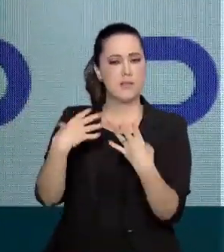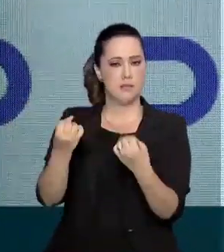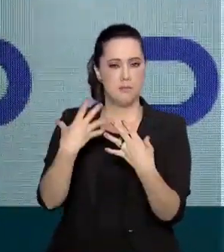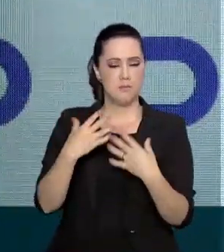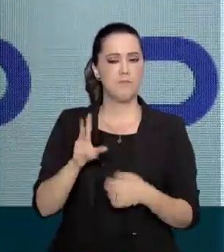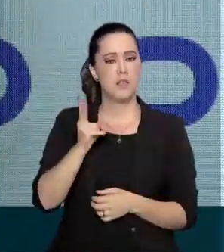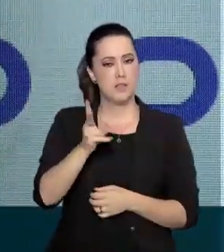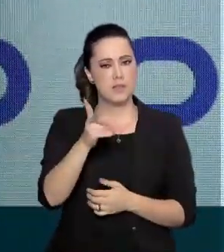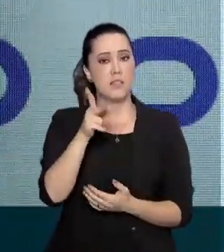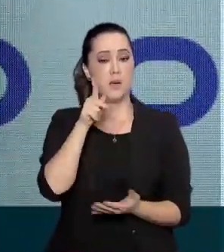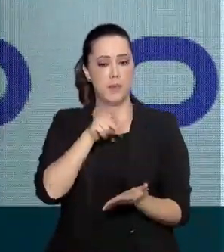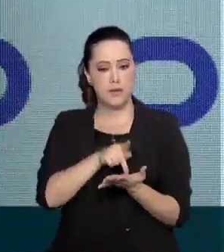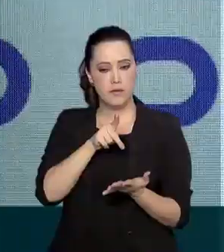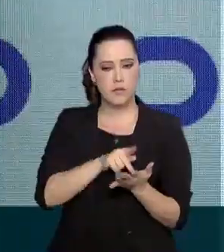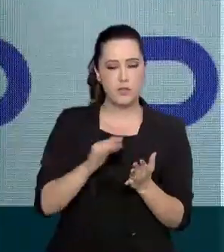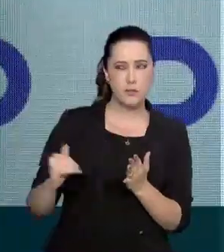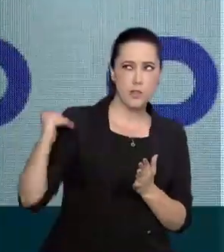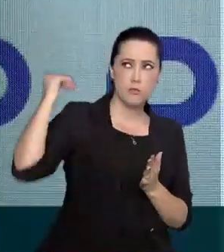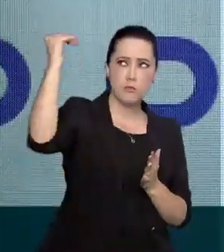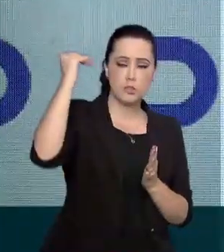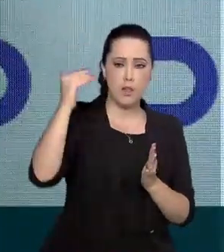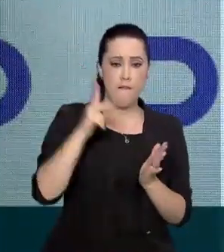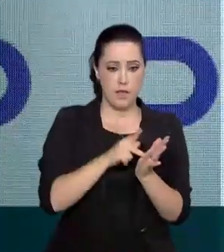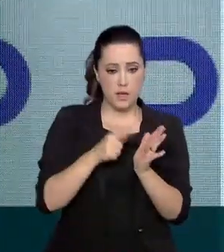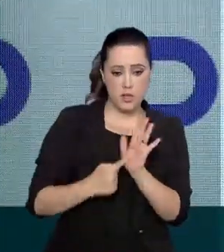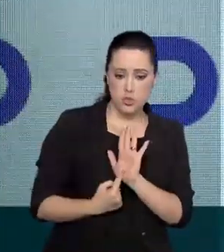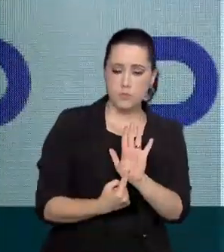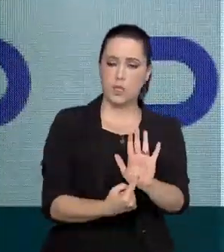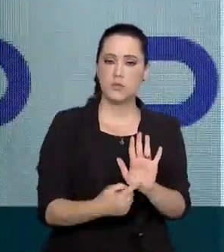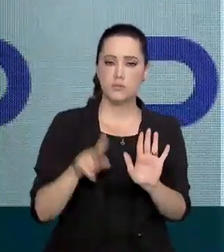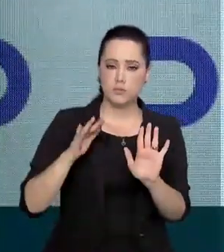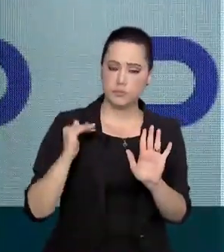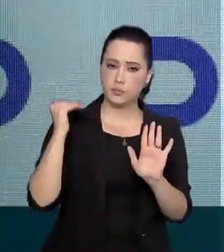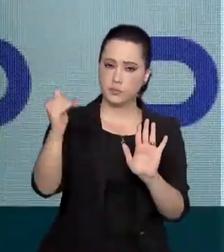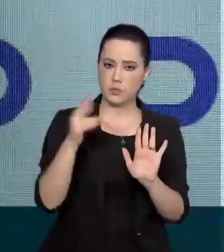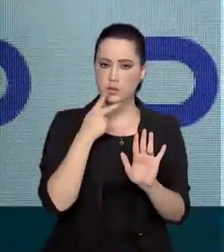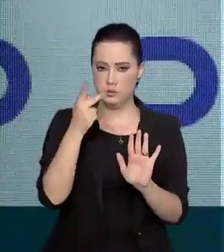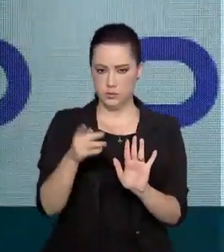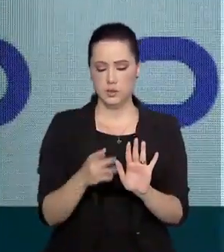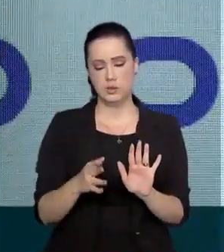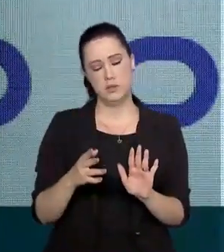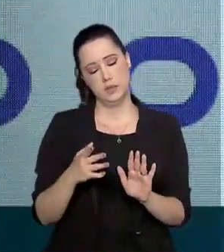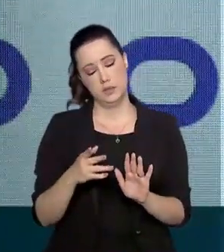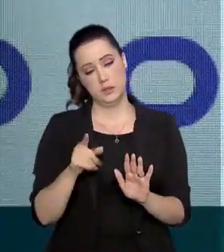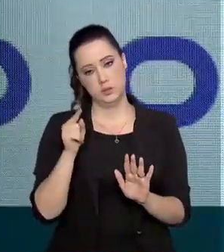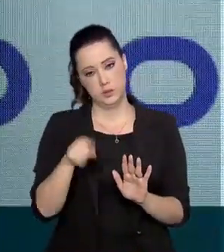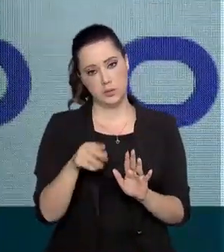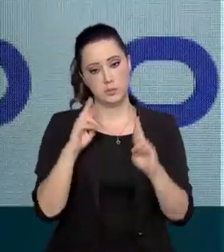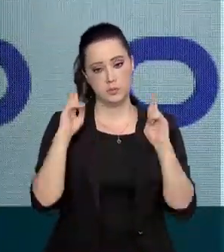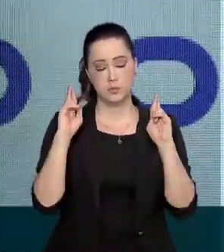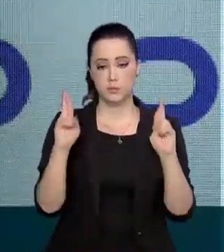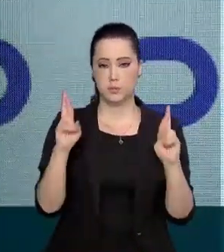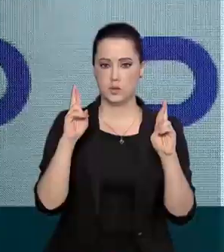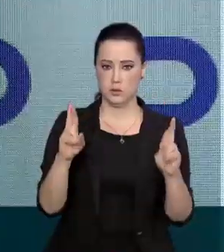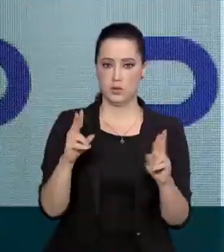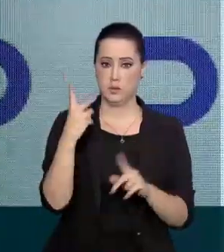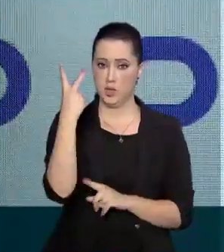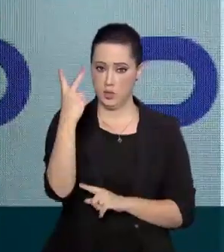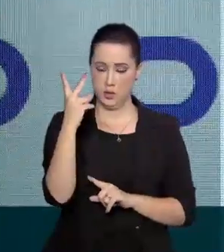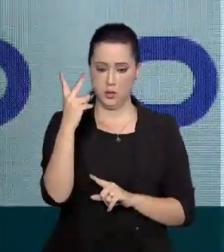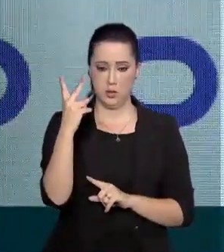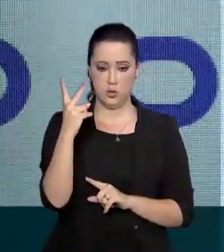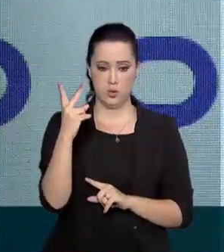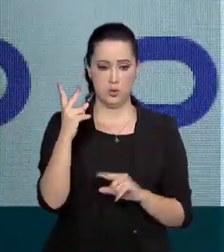tendo sempre a verdade acima de tudo, como lancei agora, né? Espero que 2 vezes por